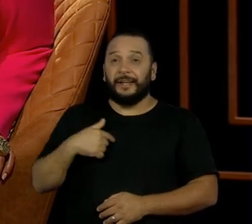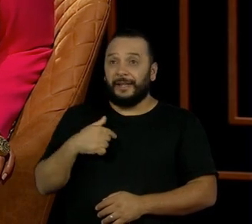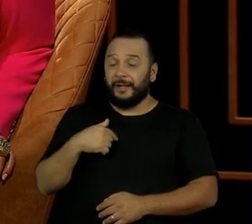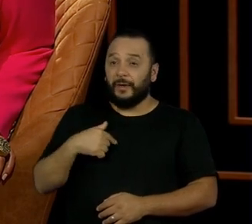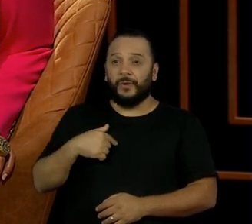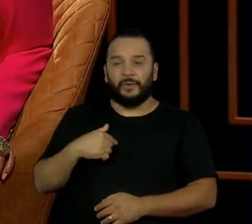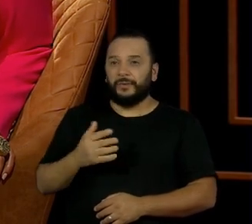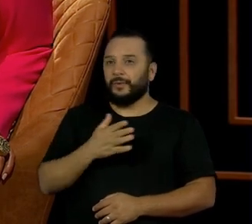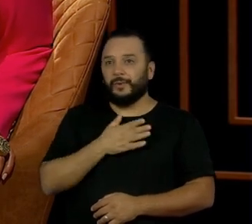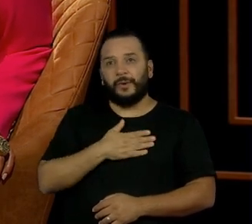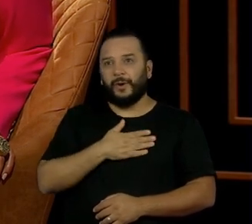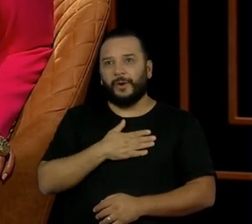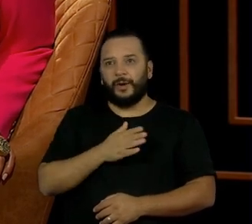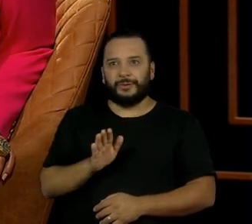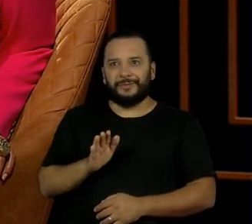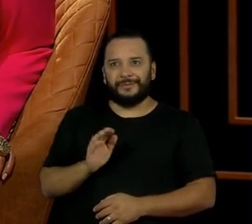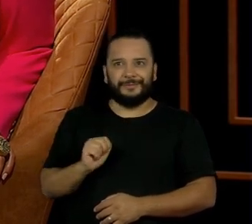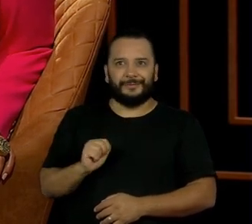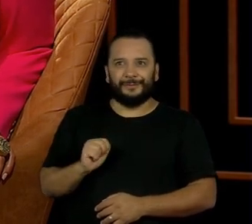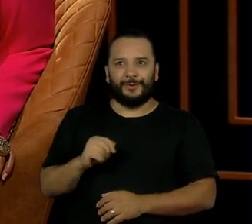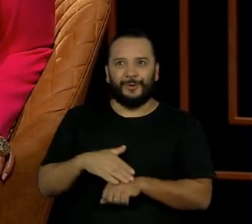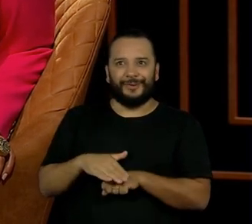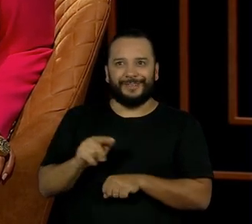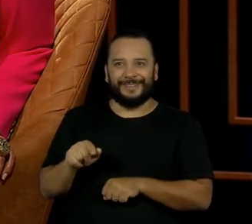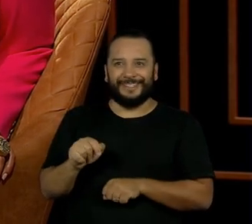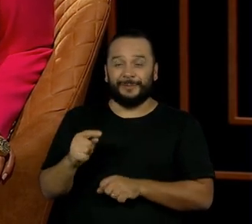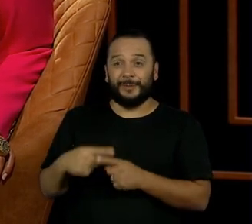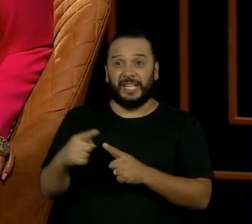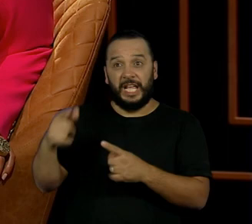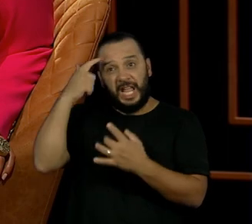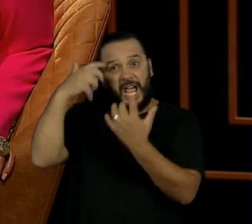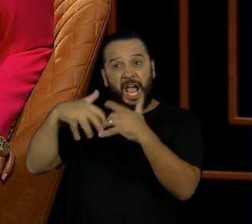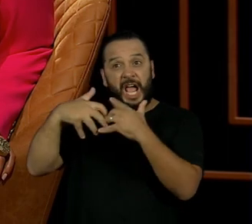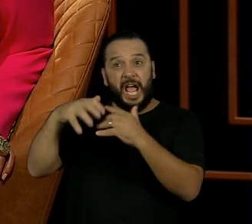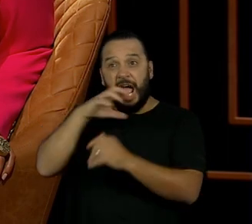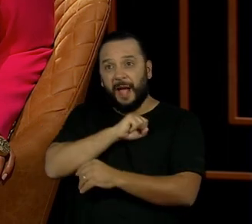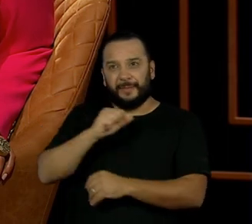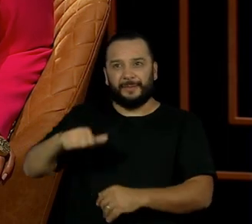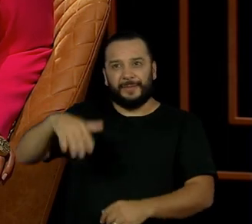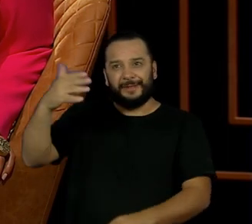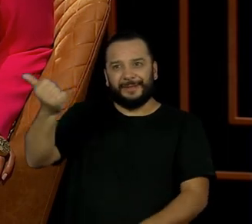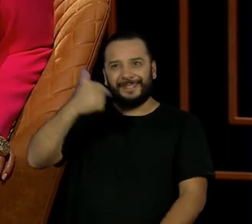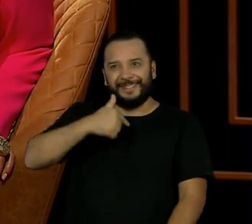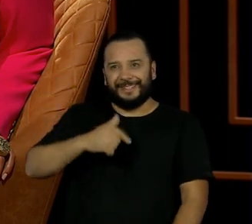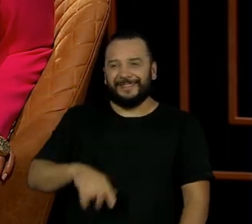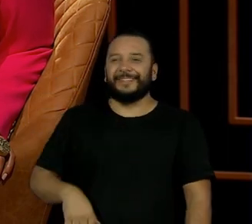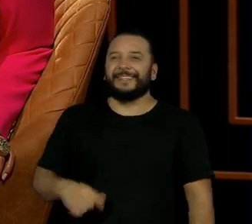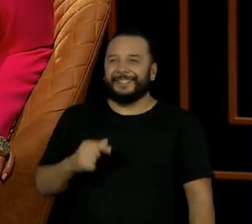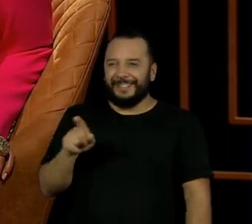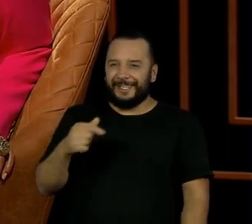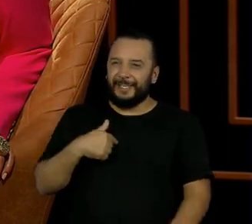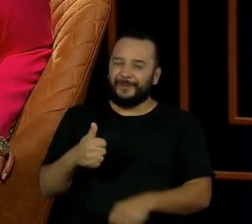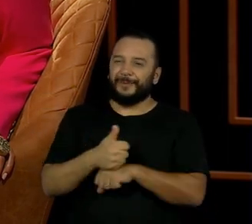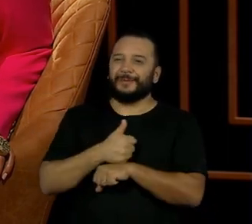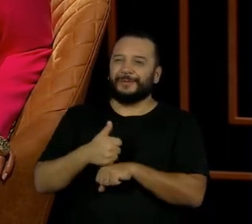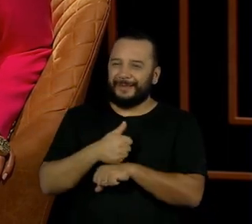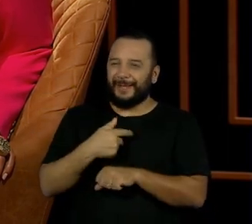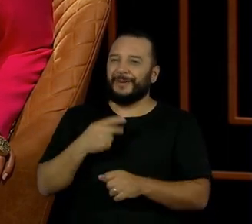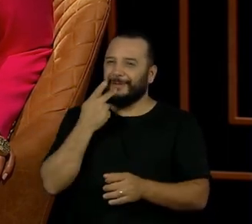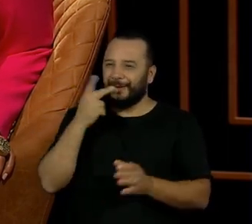o raciocínio dele é muito rápido assim e ele é de um talento de uma vibração de uma